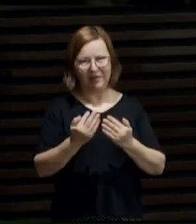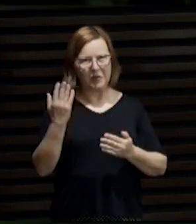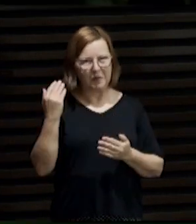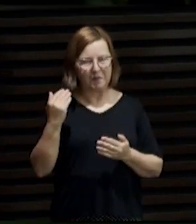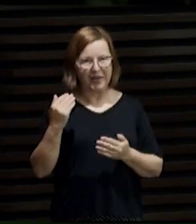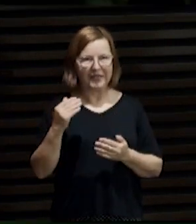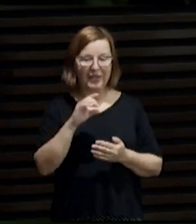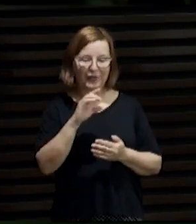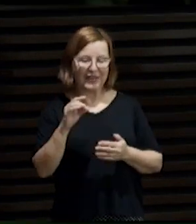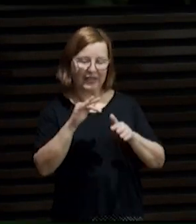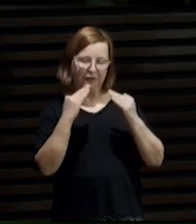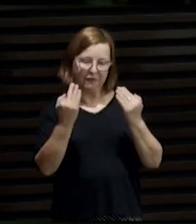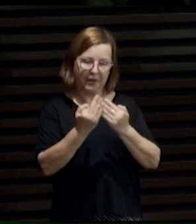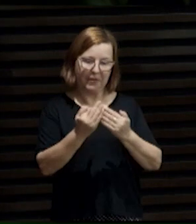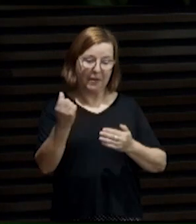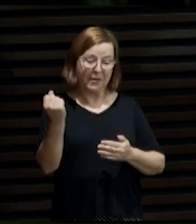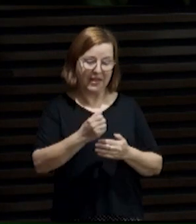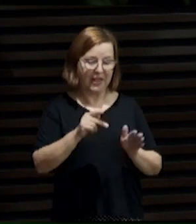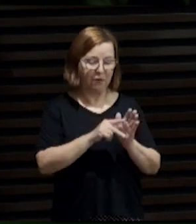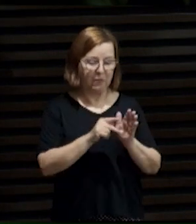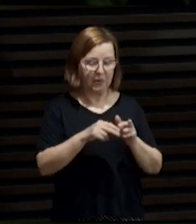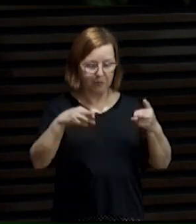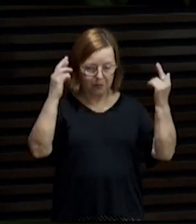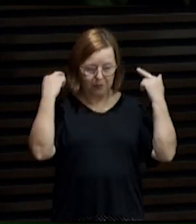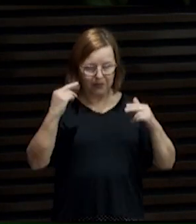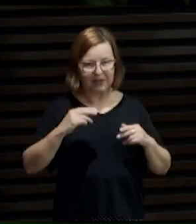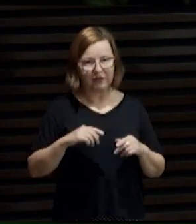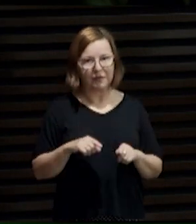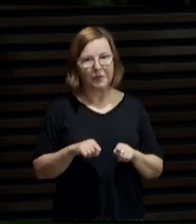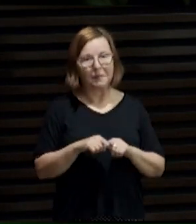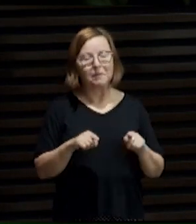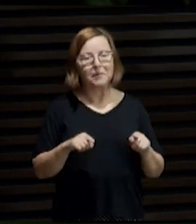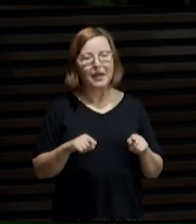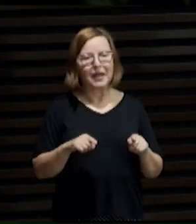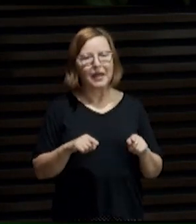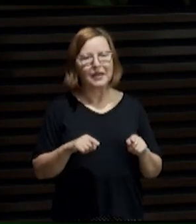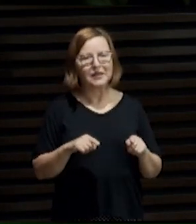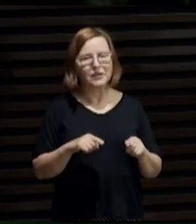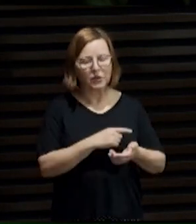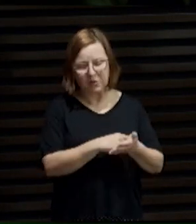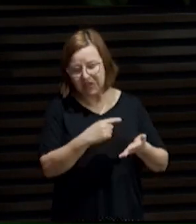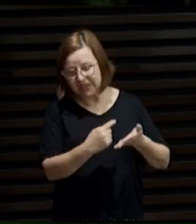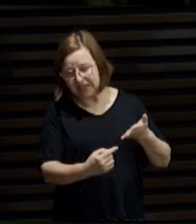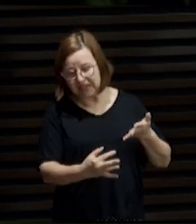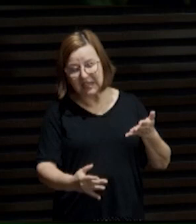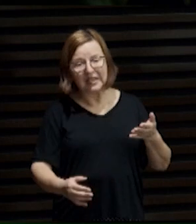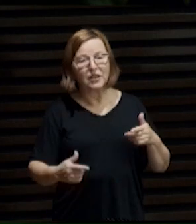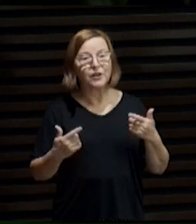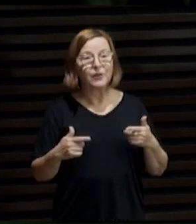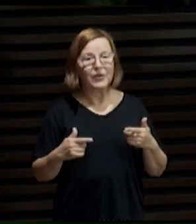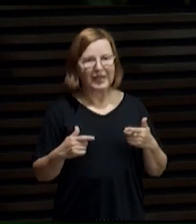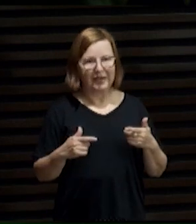é que era derramado o sangue? Lá no templo, publicamente. a igreja da